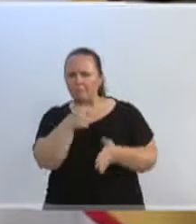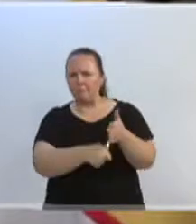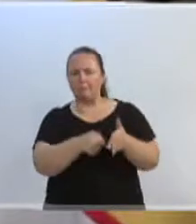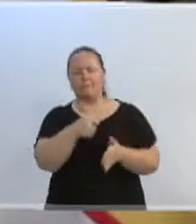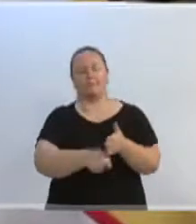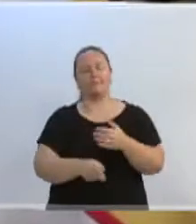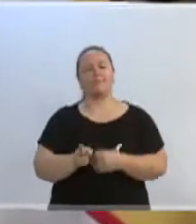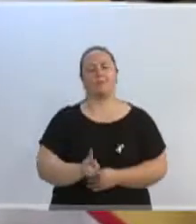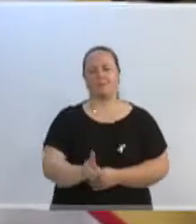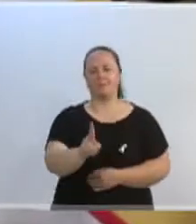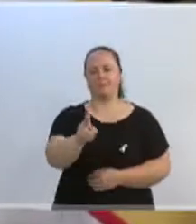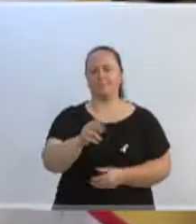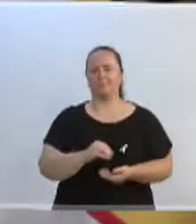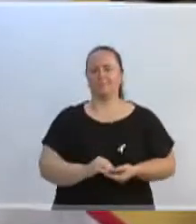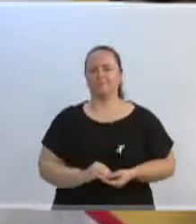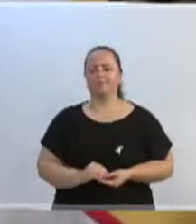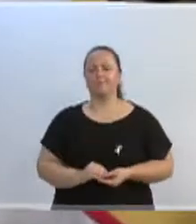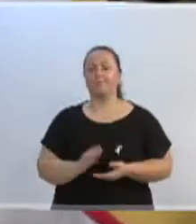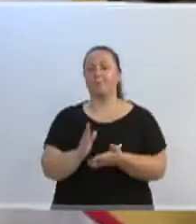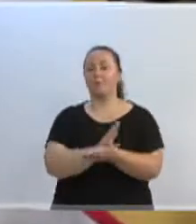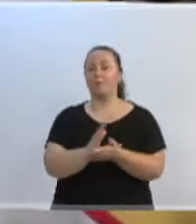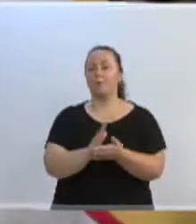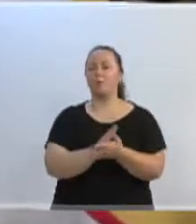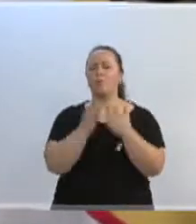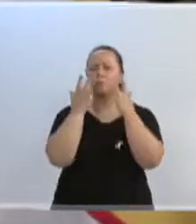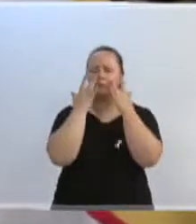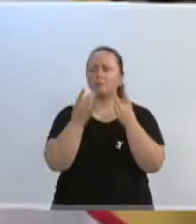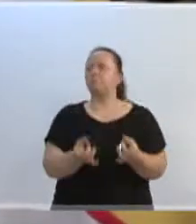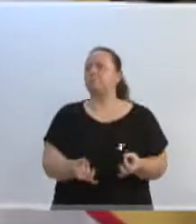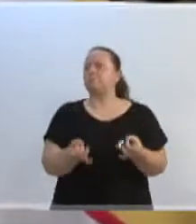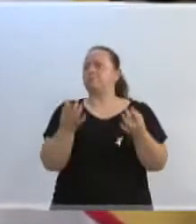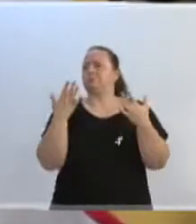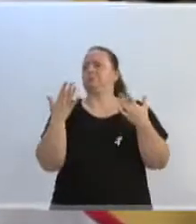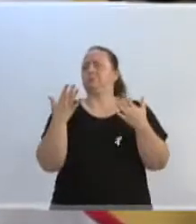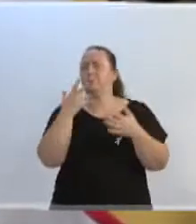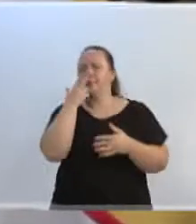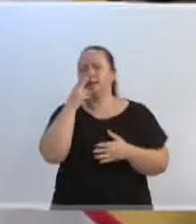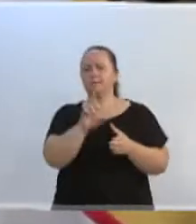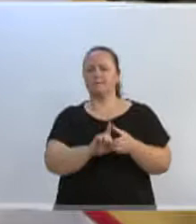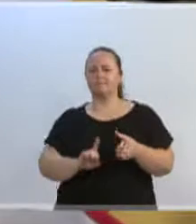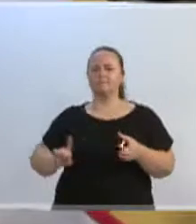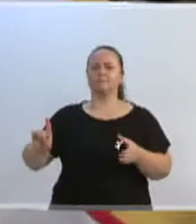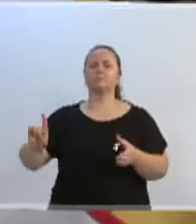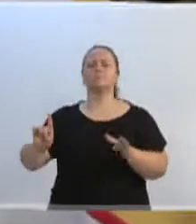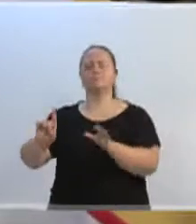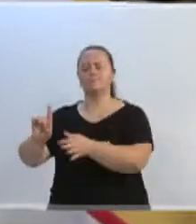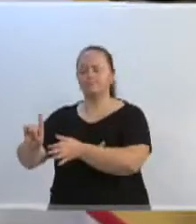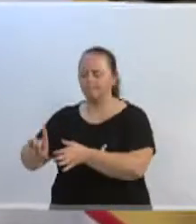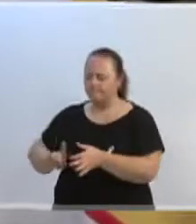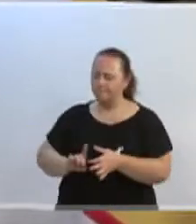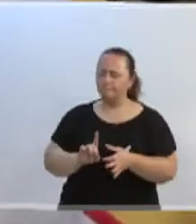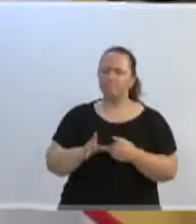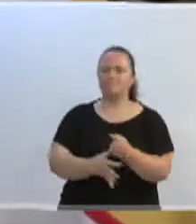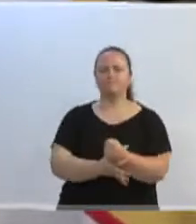para que aqueles que ainda estão esquecidos e à margem da inclusão e da acessibilidade possam ter os seus